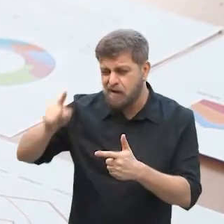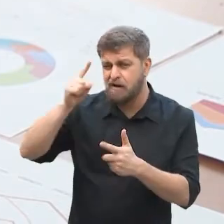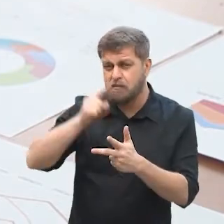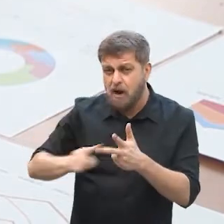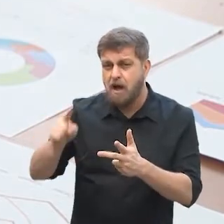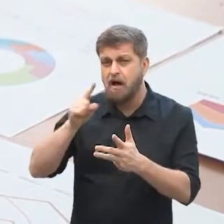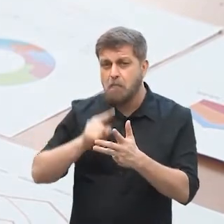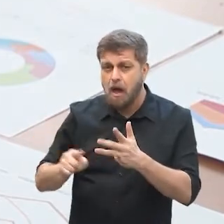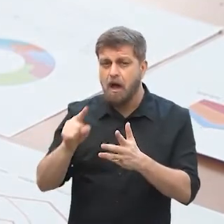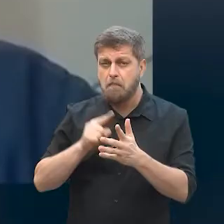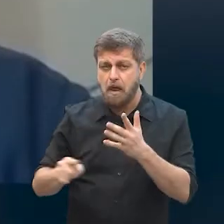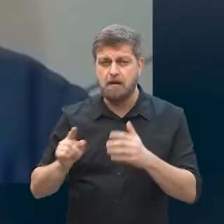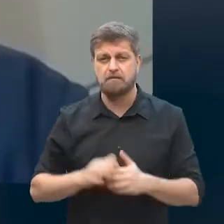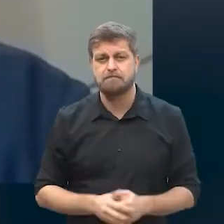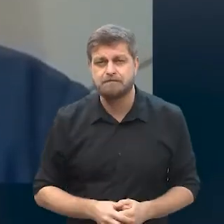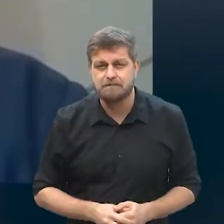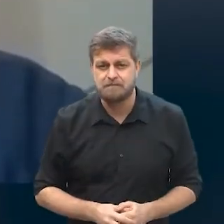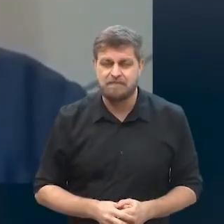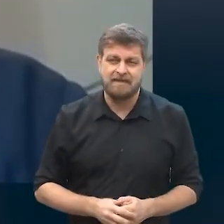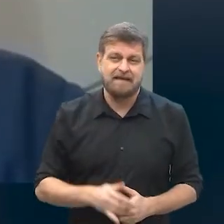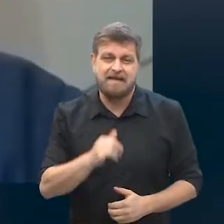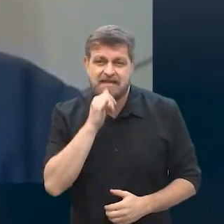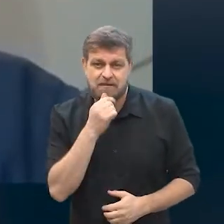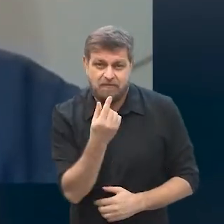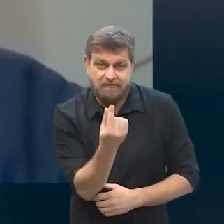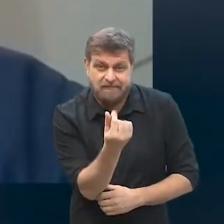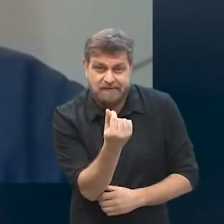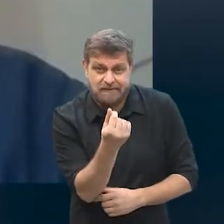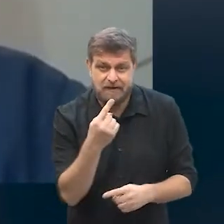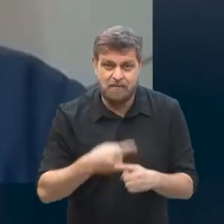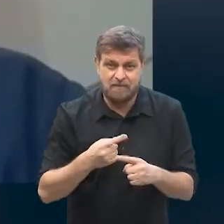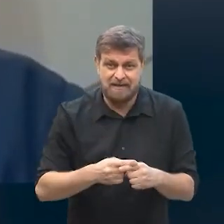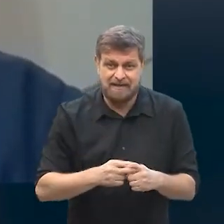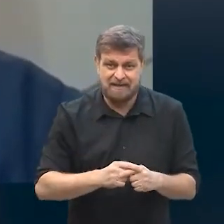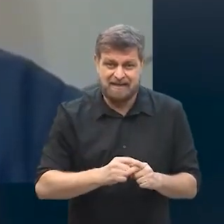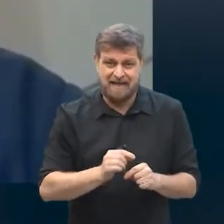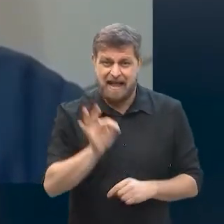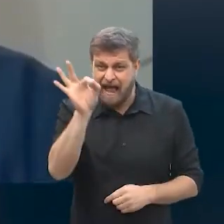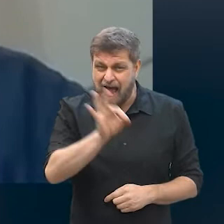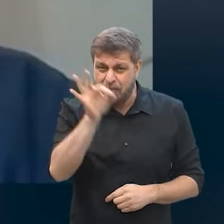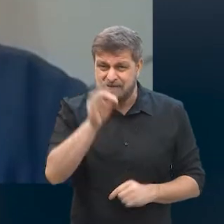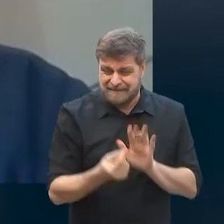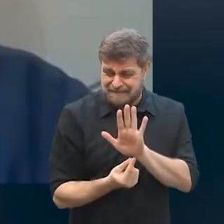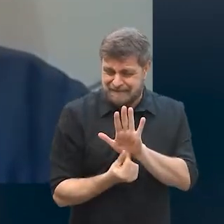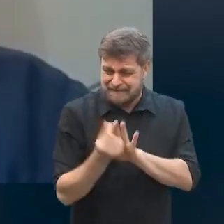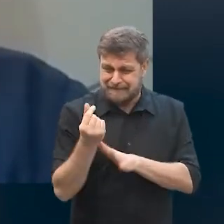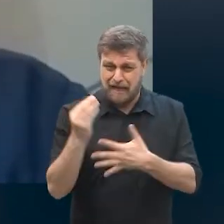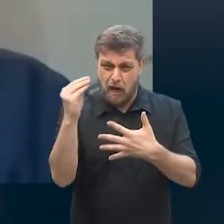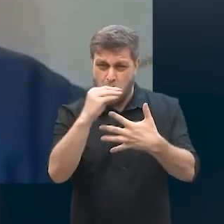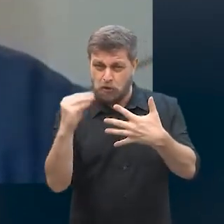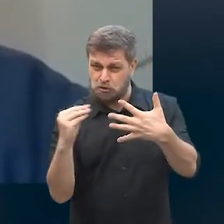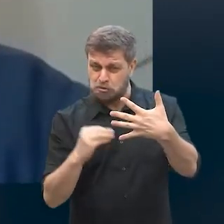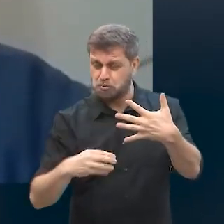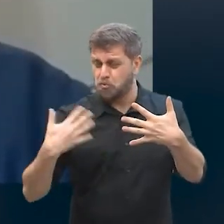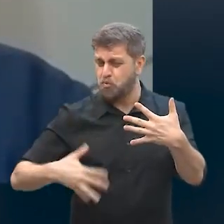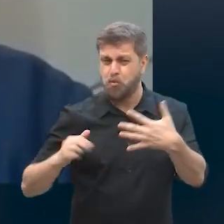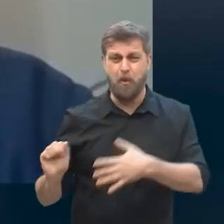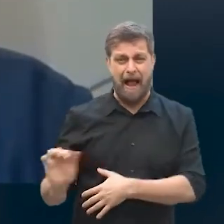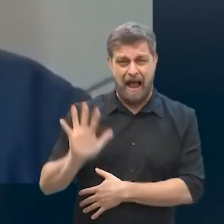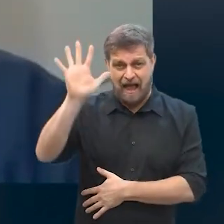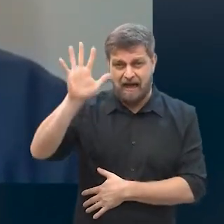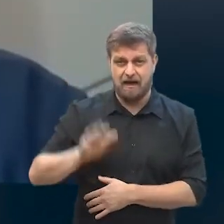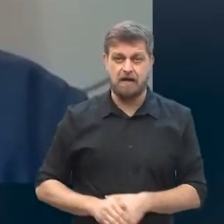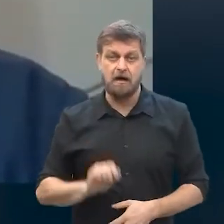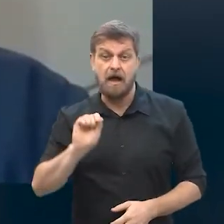problemas. É possível ter problema financeiro, porque a taxa de juros do Brasil não é uma taxa baixa. É